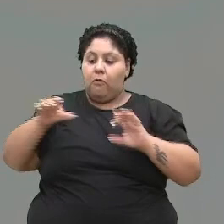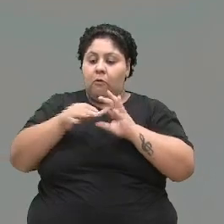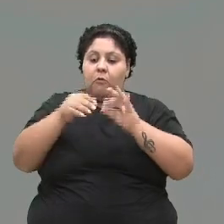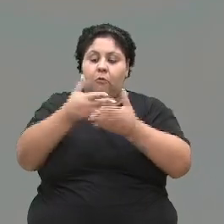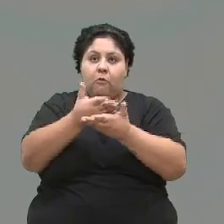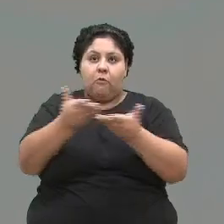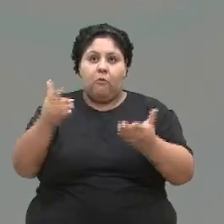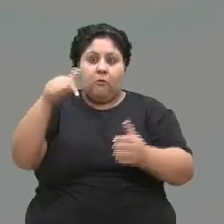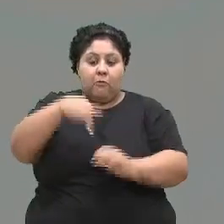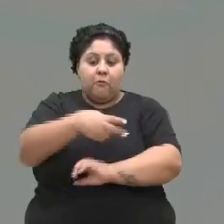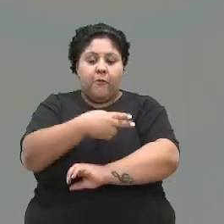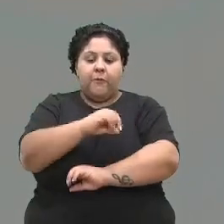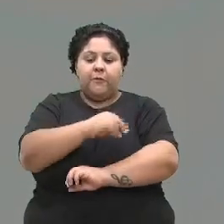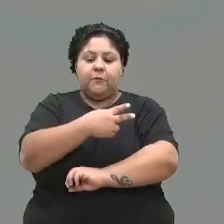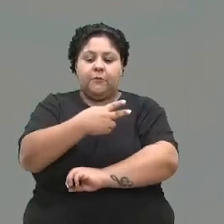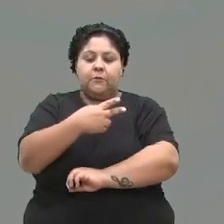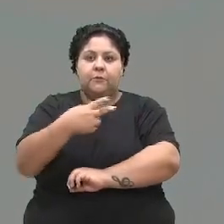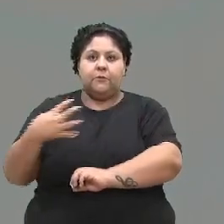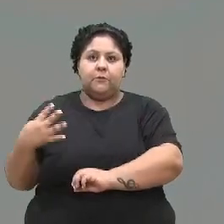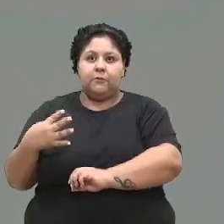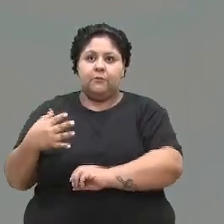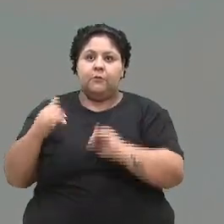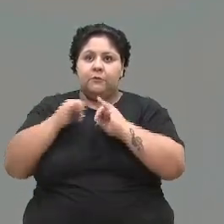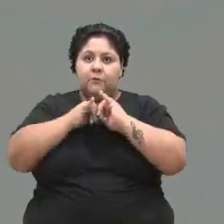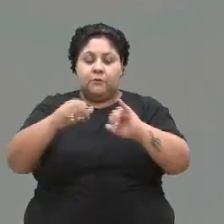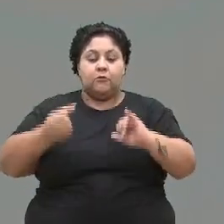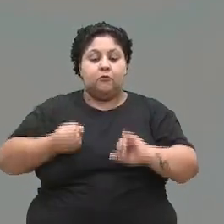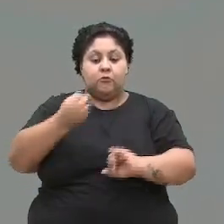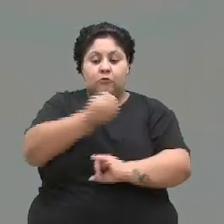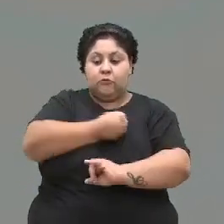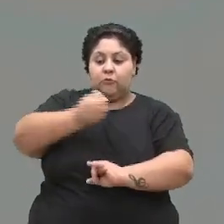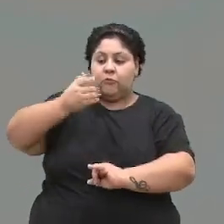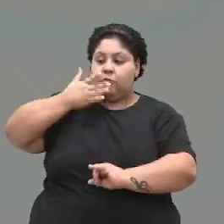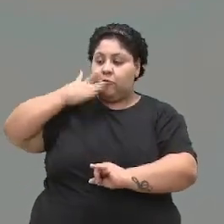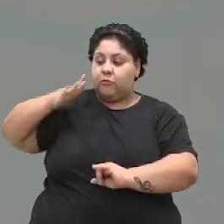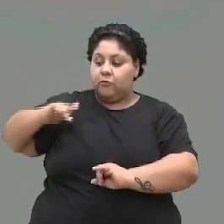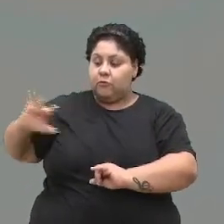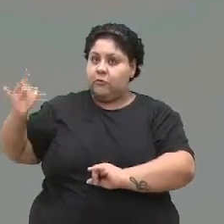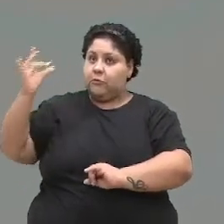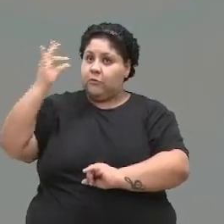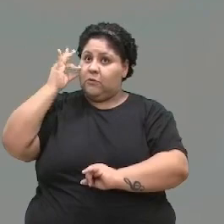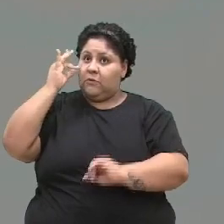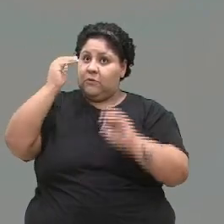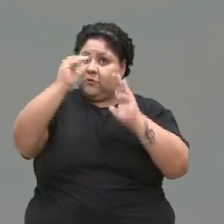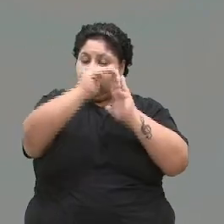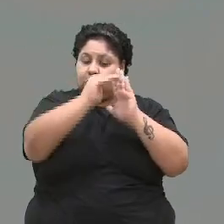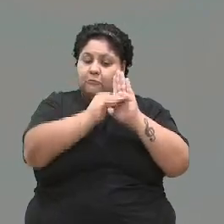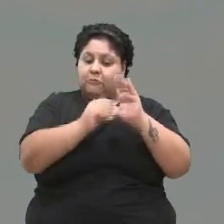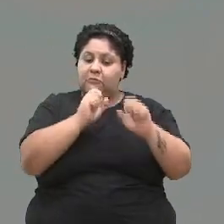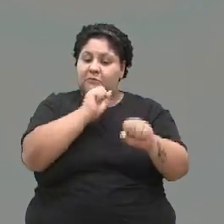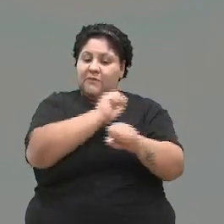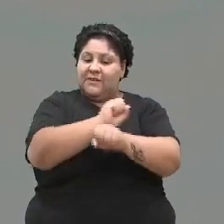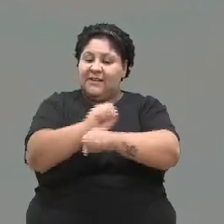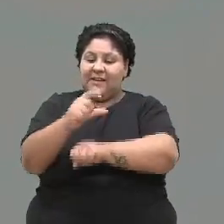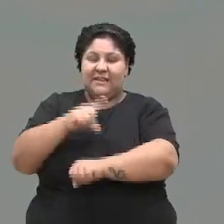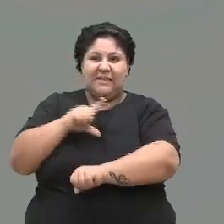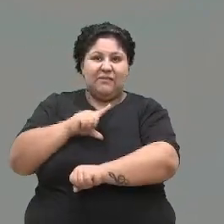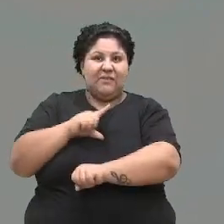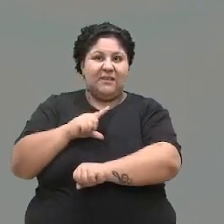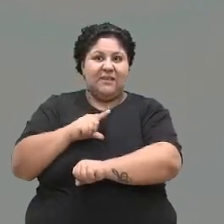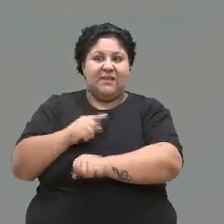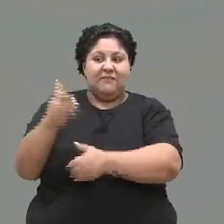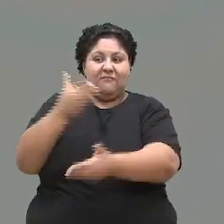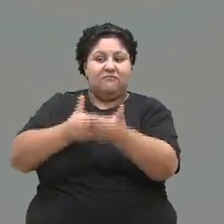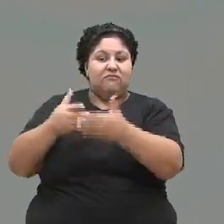de 2024? Informar o número de crianças presentes na lista de espera e que não possui atendimento e